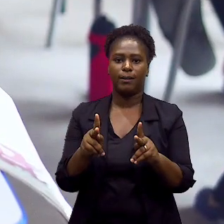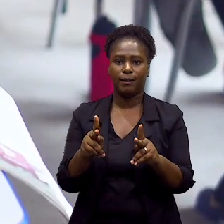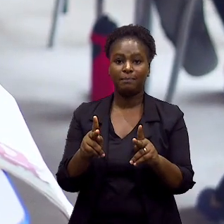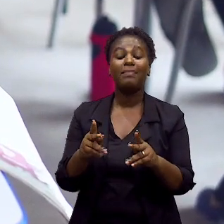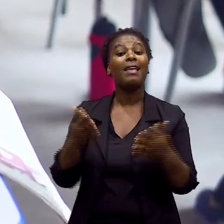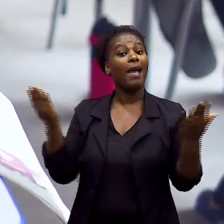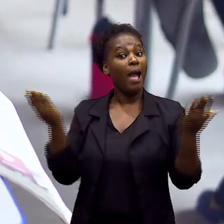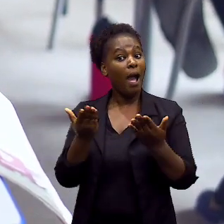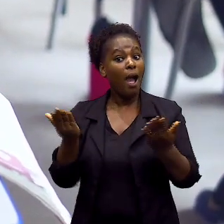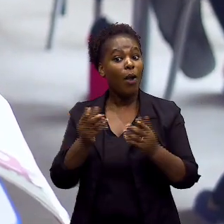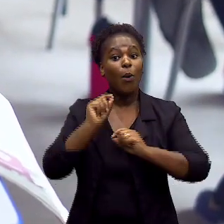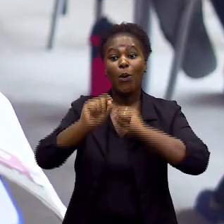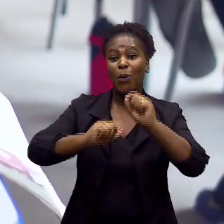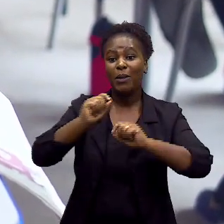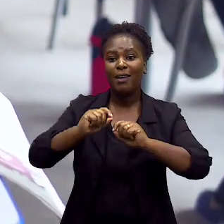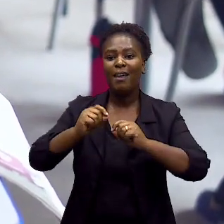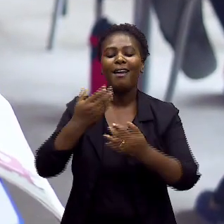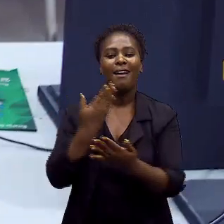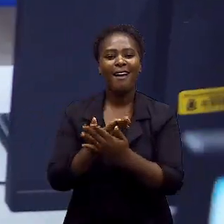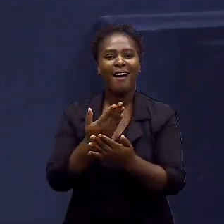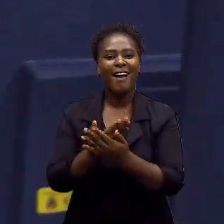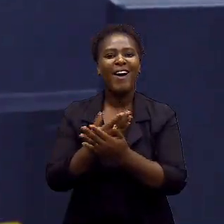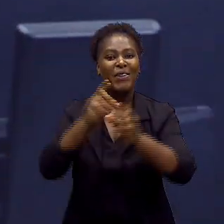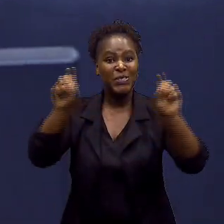Pessoal, vocês entenderam? Sim! Ah, tá na hora da nossa aula de informática.